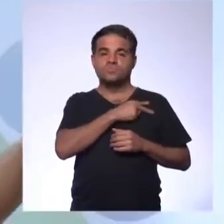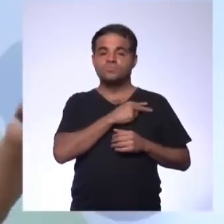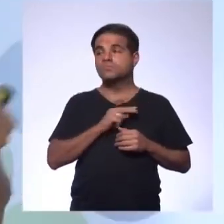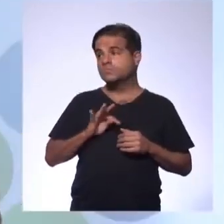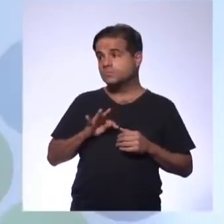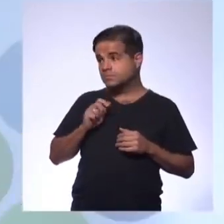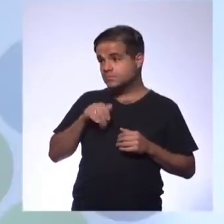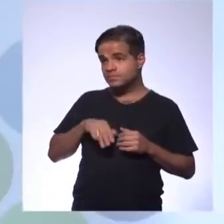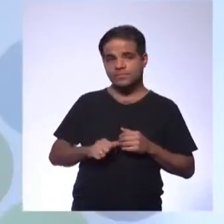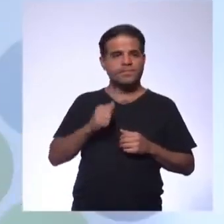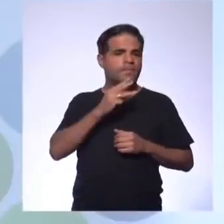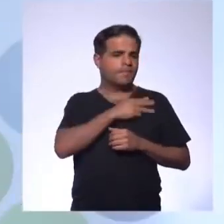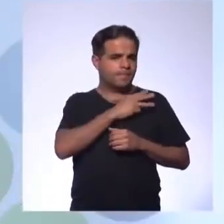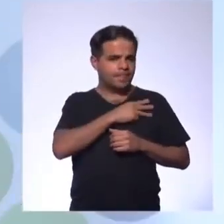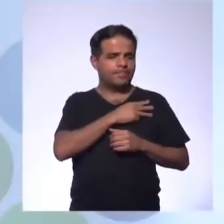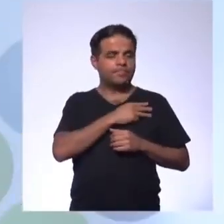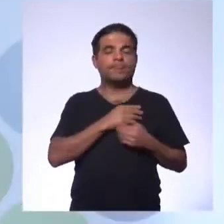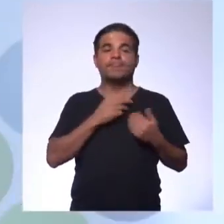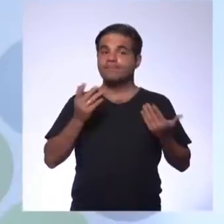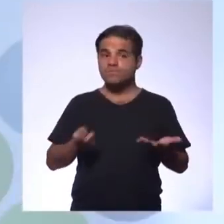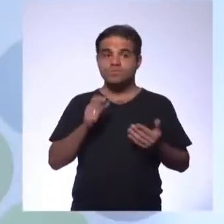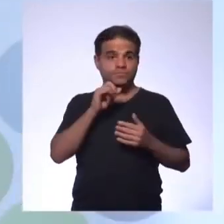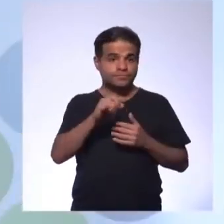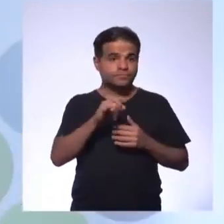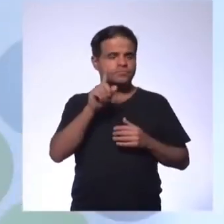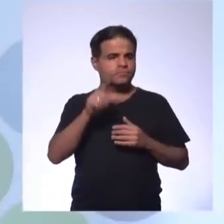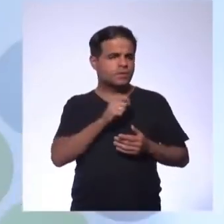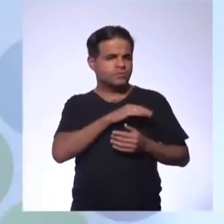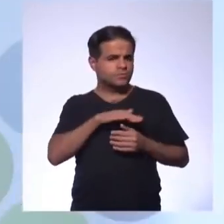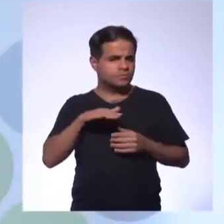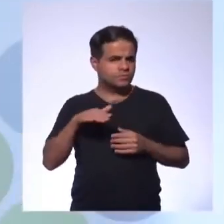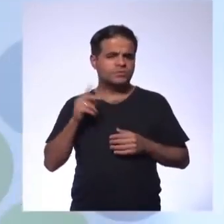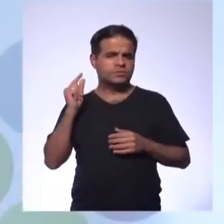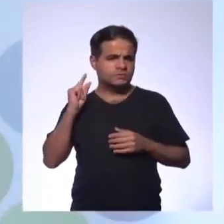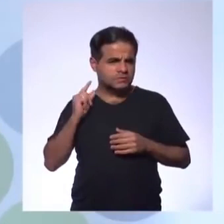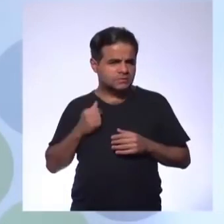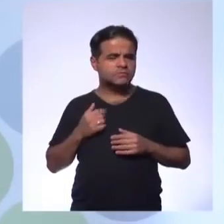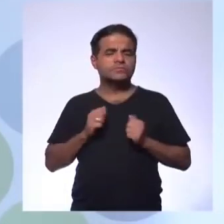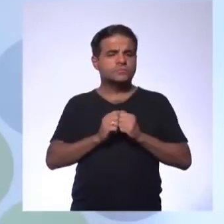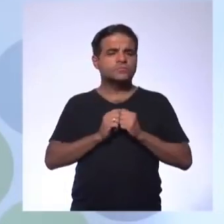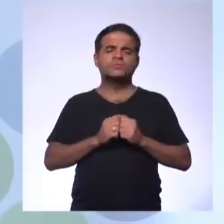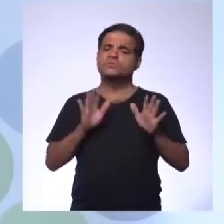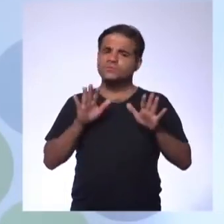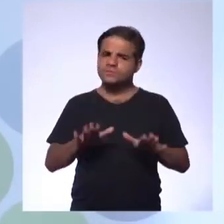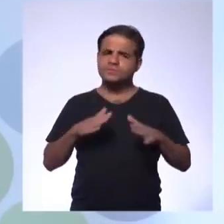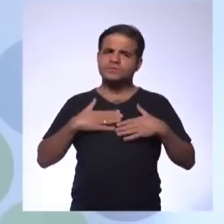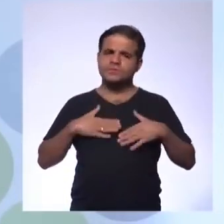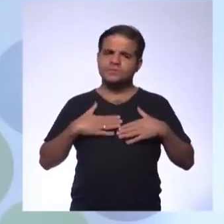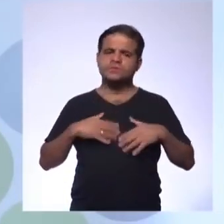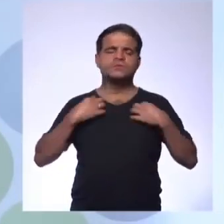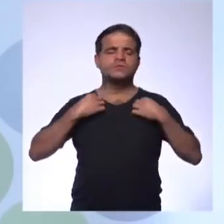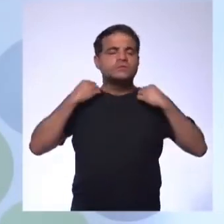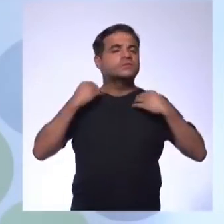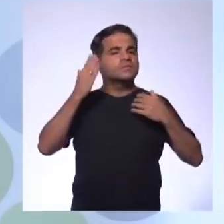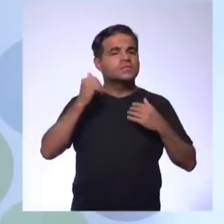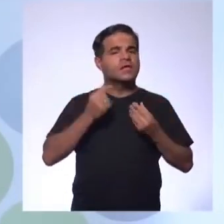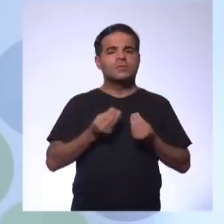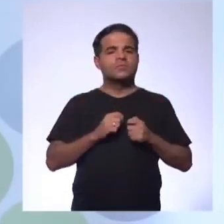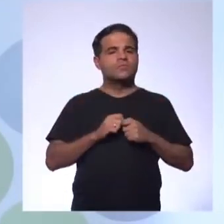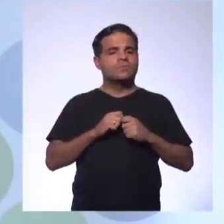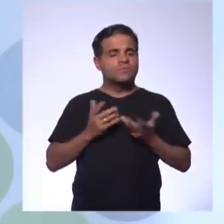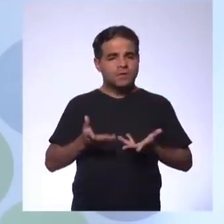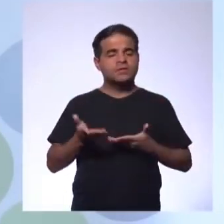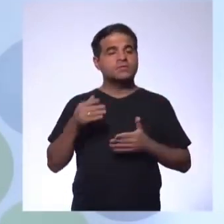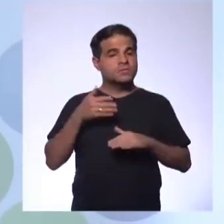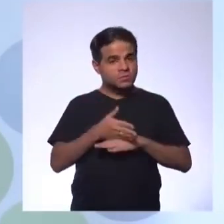professora Tayana é responsável pela terceira série. Se você é um aluno que já está aqui conosco há algum tempo, então, olha, fique à vontade, já sabe como é que funciona. E você